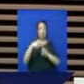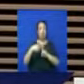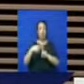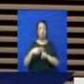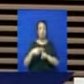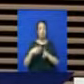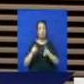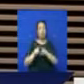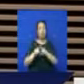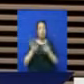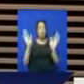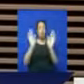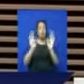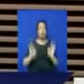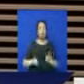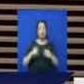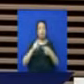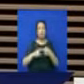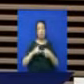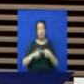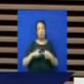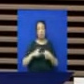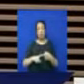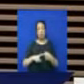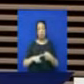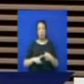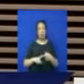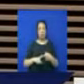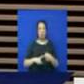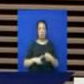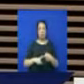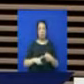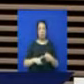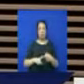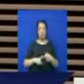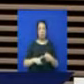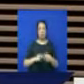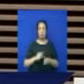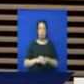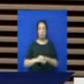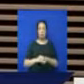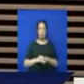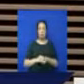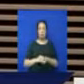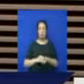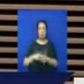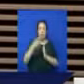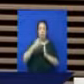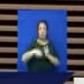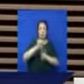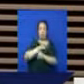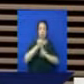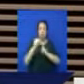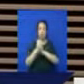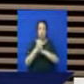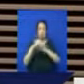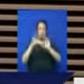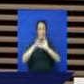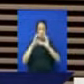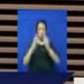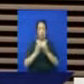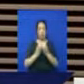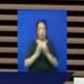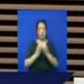de ver a ação social naquele sábado, né, de ver que a comunidade